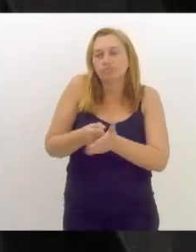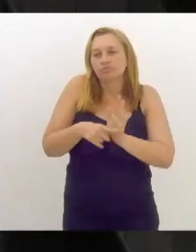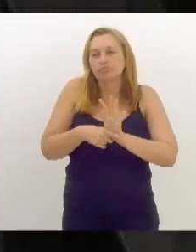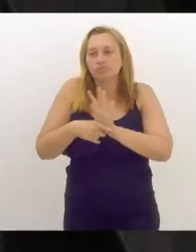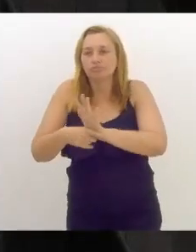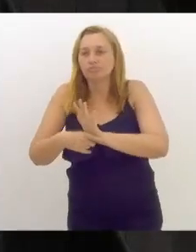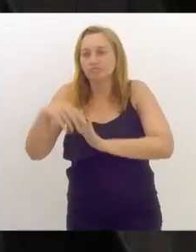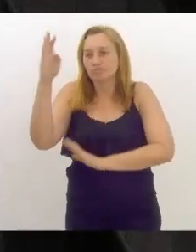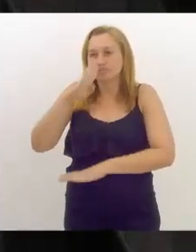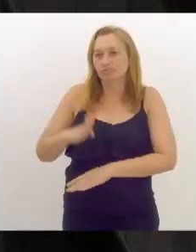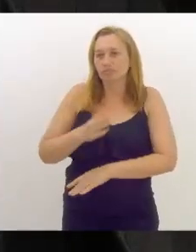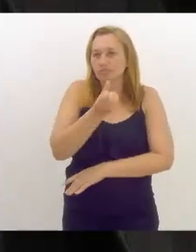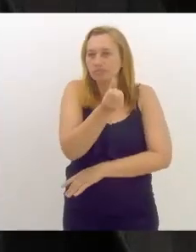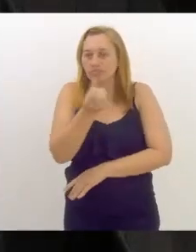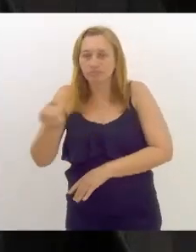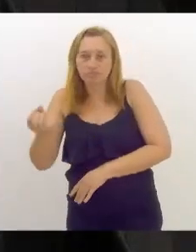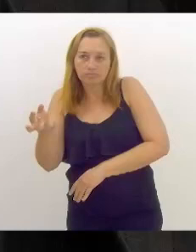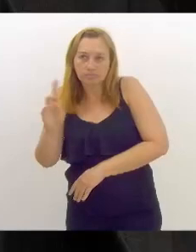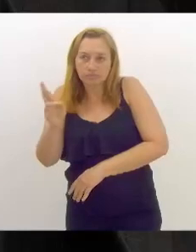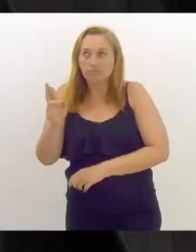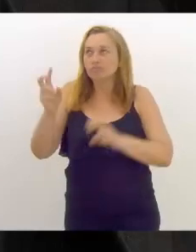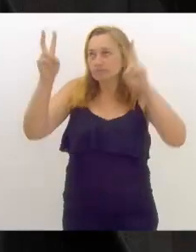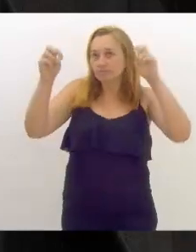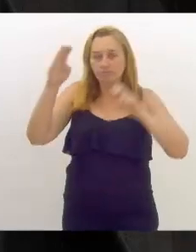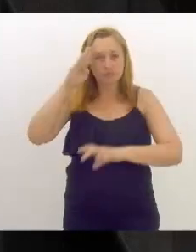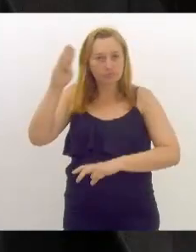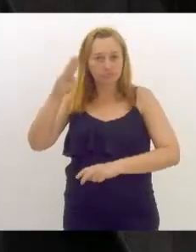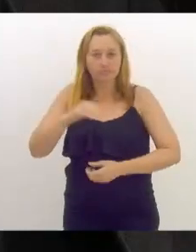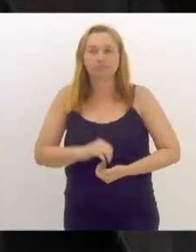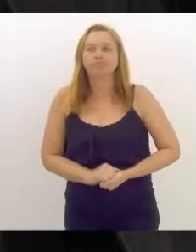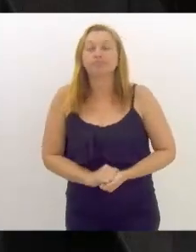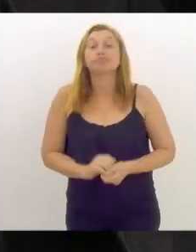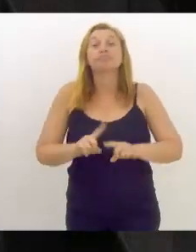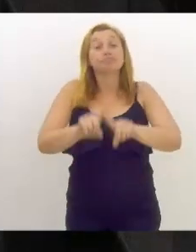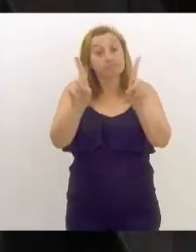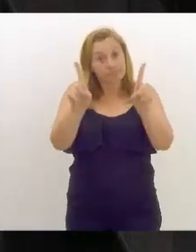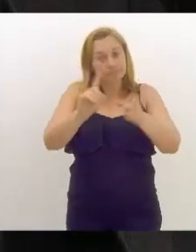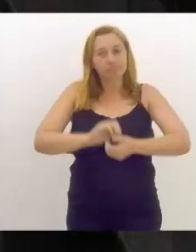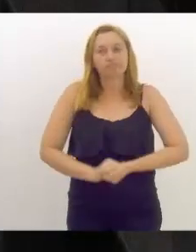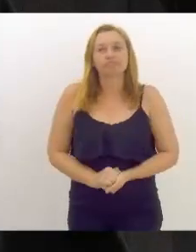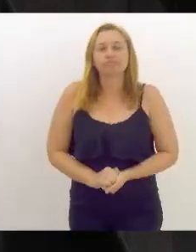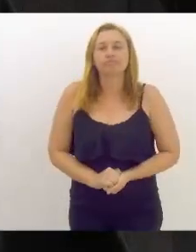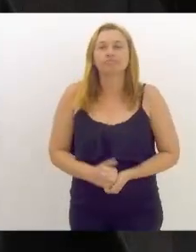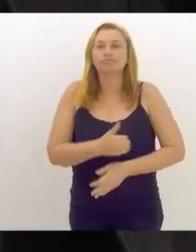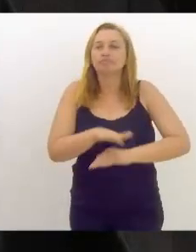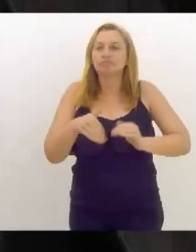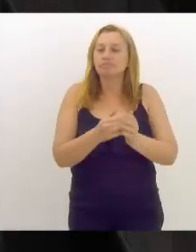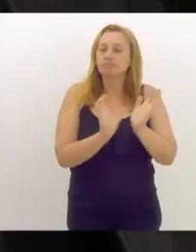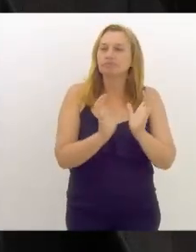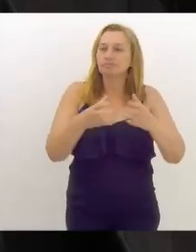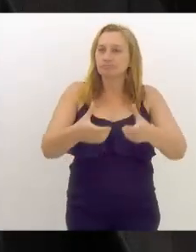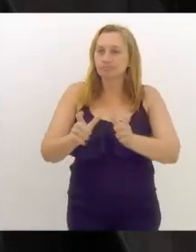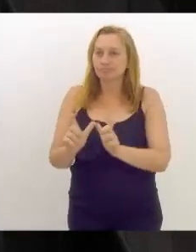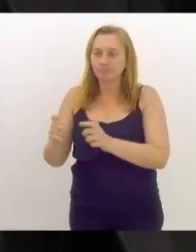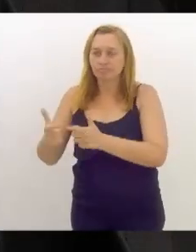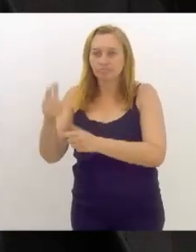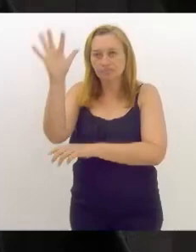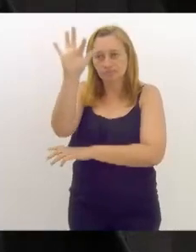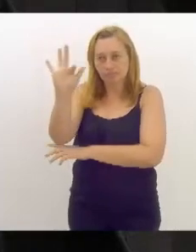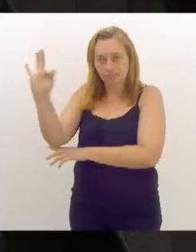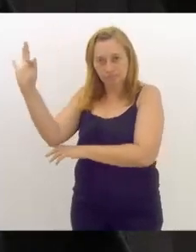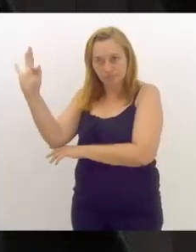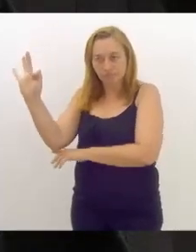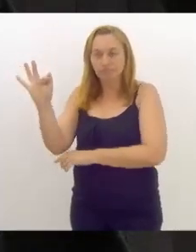R$ 600? É um dos temas centrais. Mas todas as unidades federativas